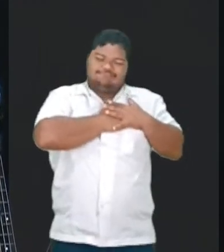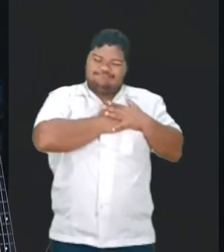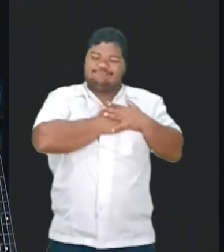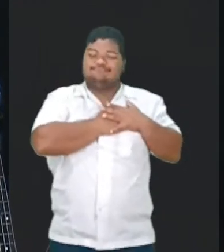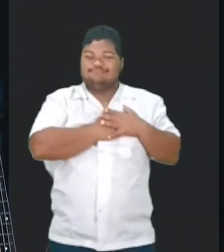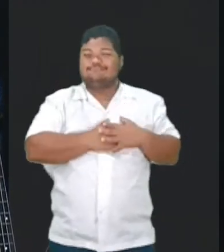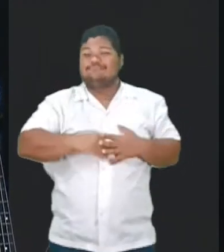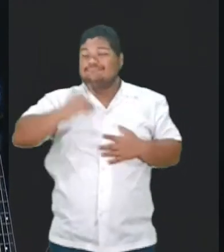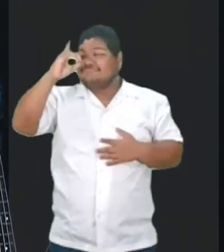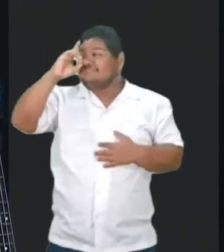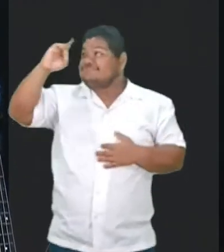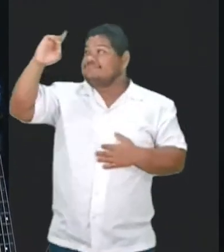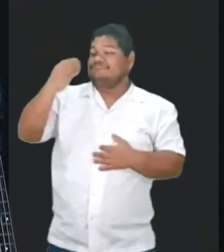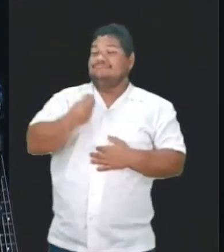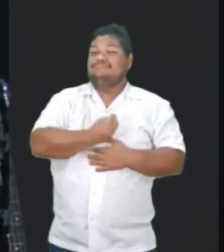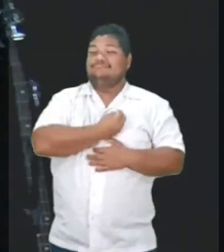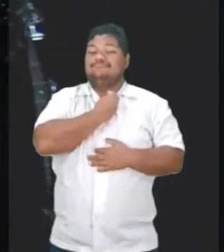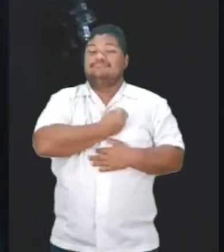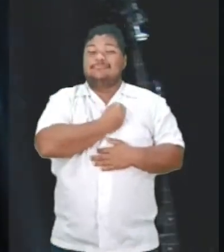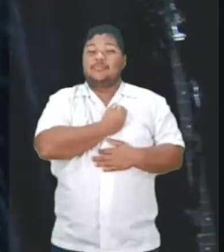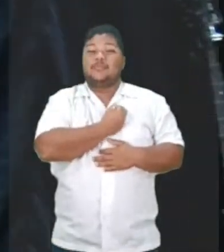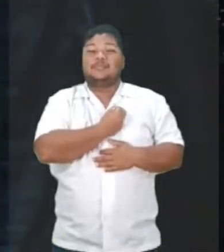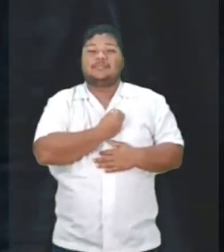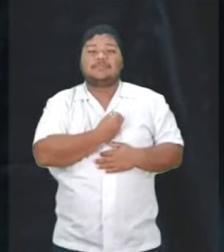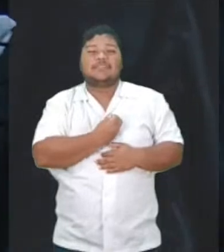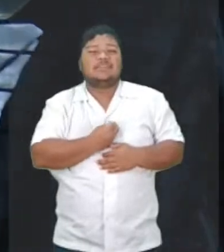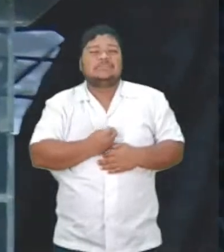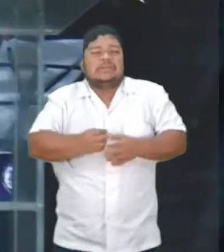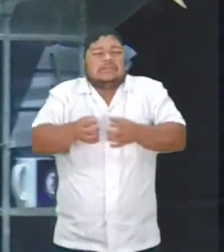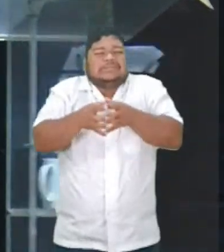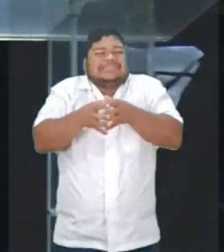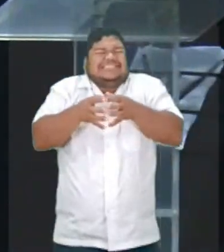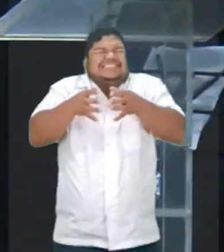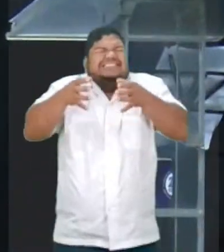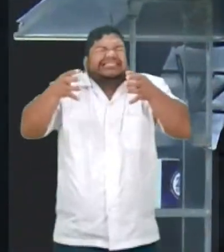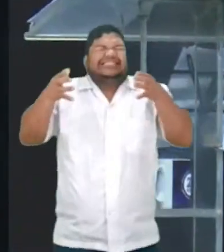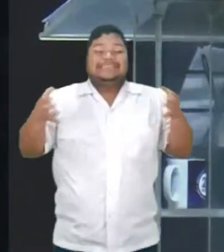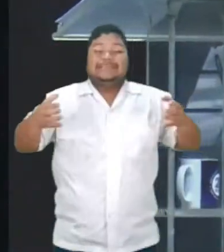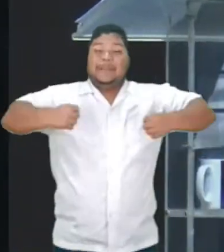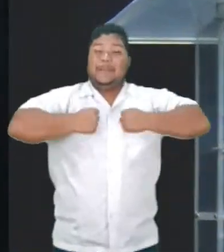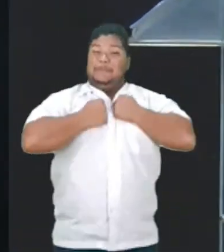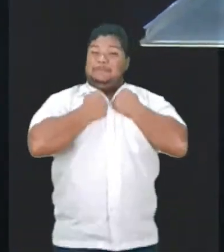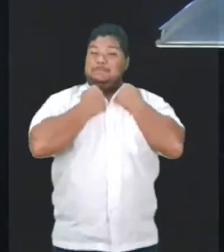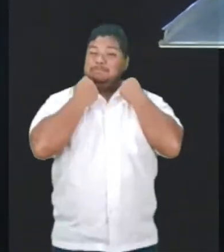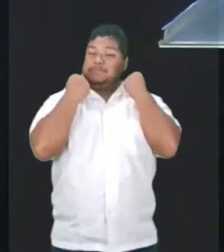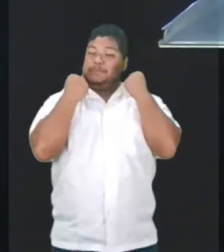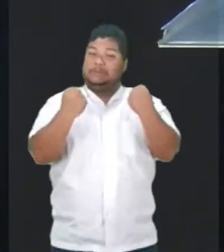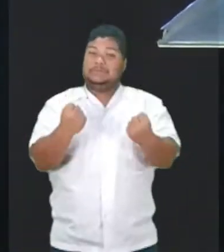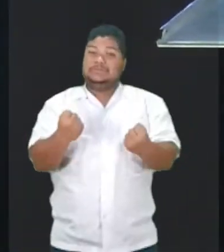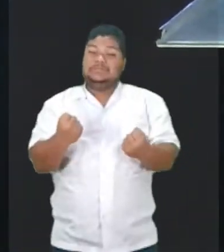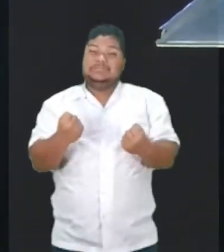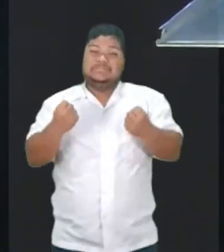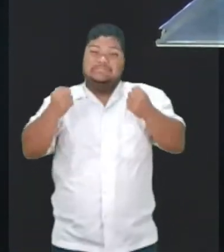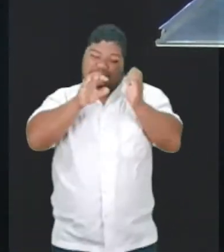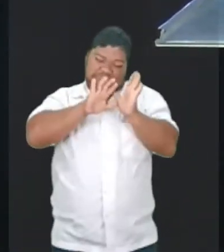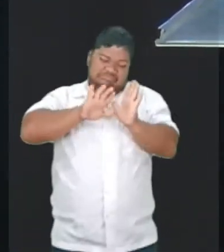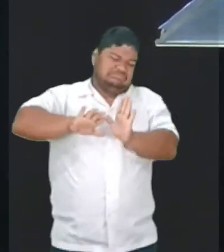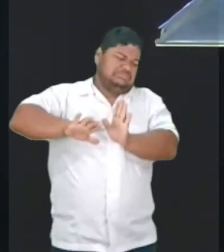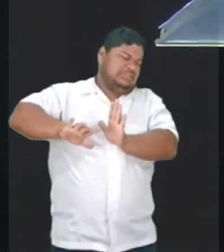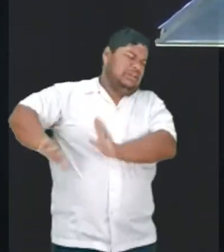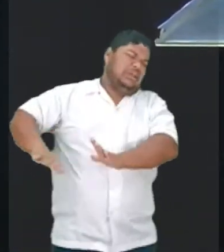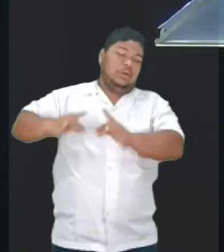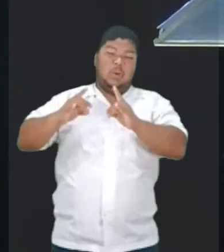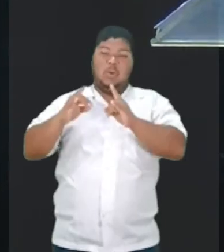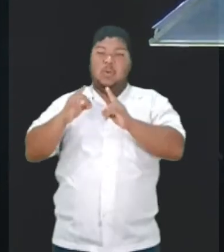vivo. Ele é tão grande, tão poderoso, que Ele se nega a habitar em um